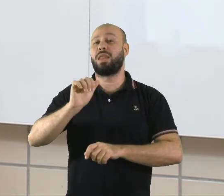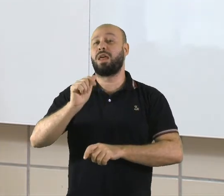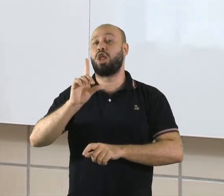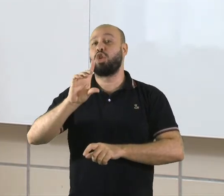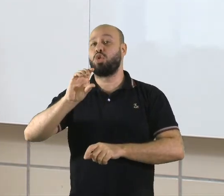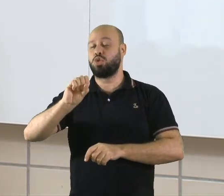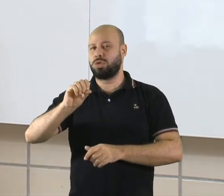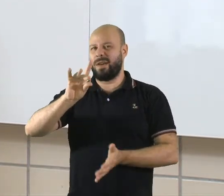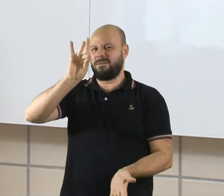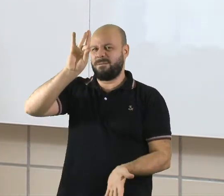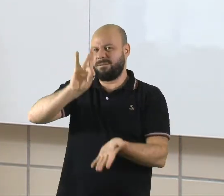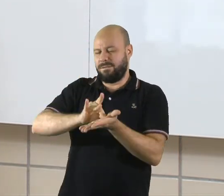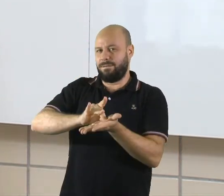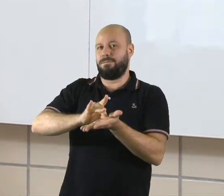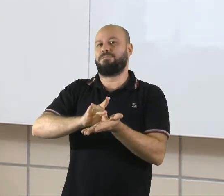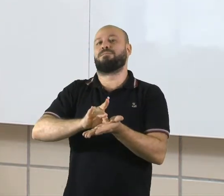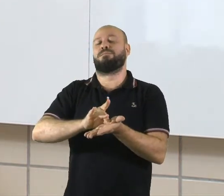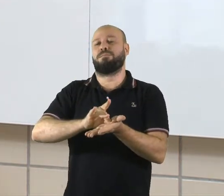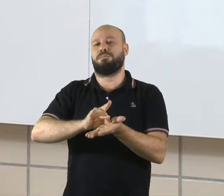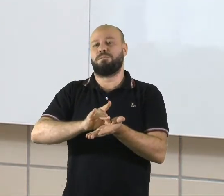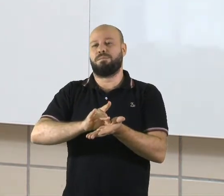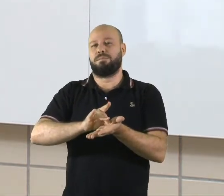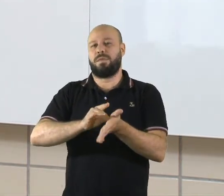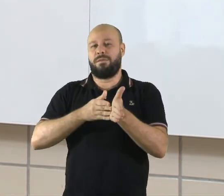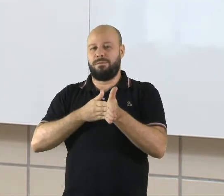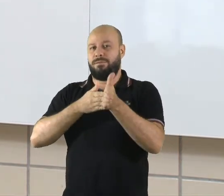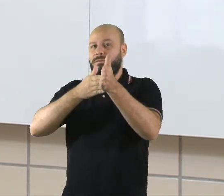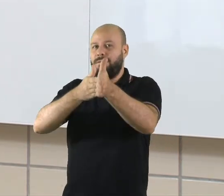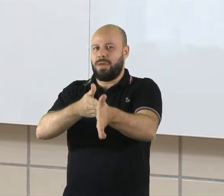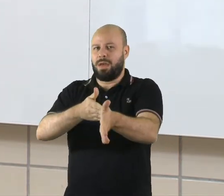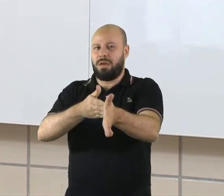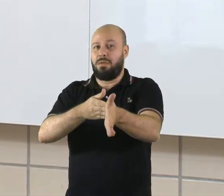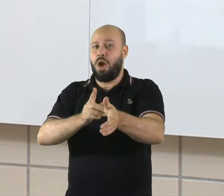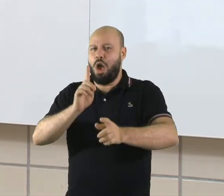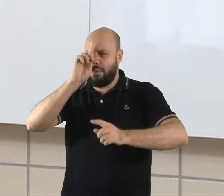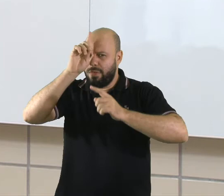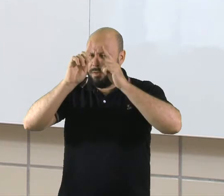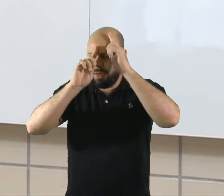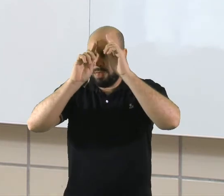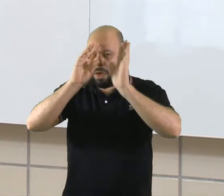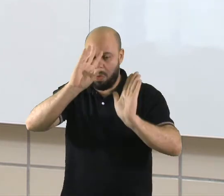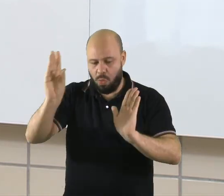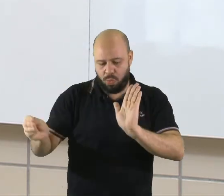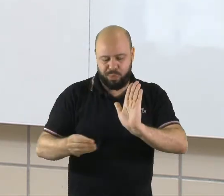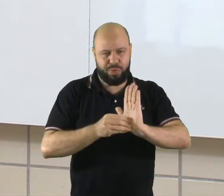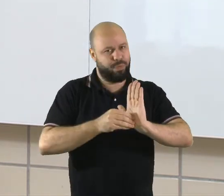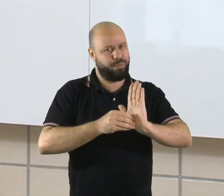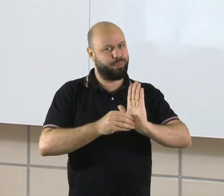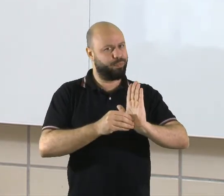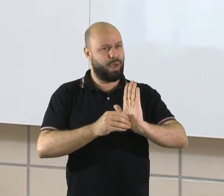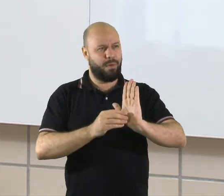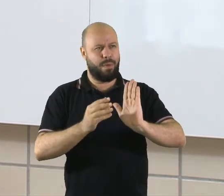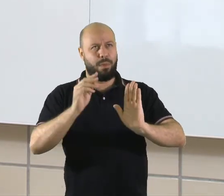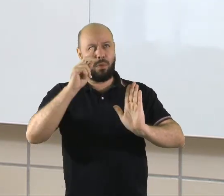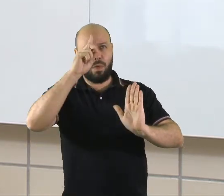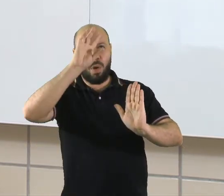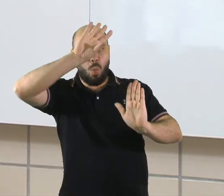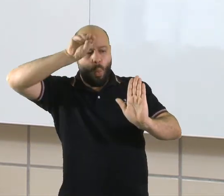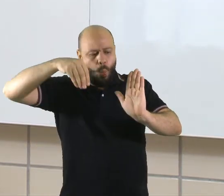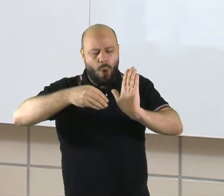verídicos, verdadeiros. Não vai inventar nada, acrescentar nada da sua ideia. Você